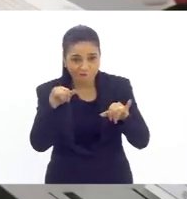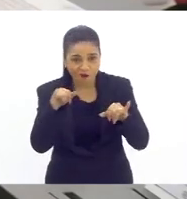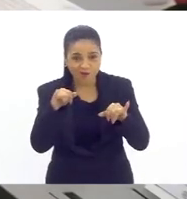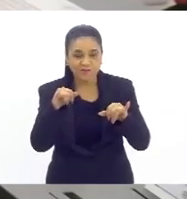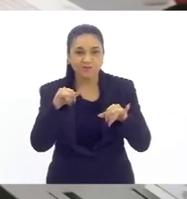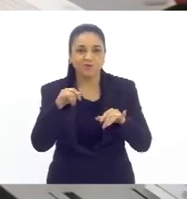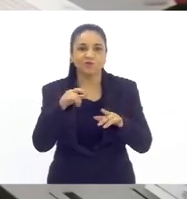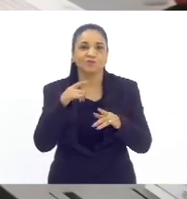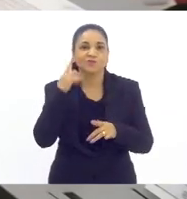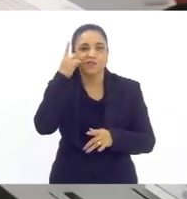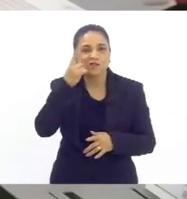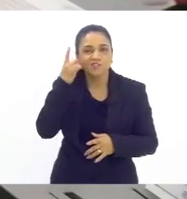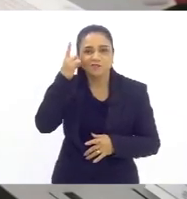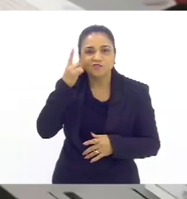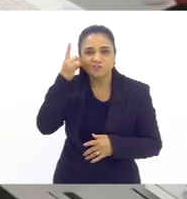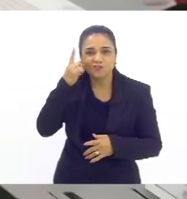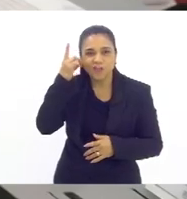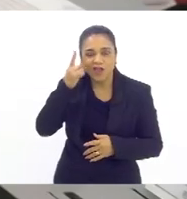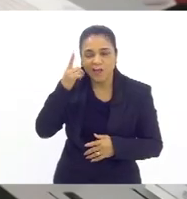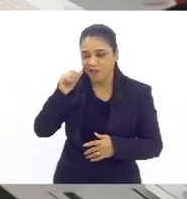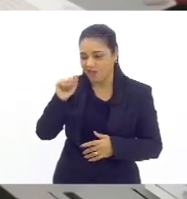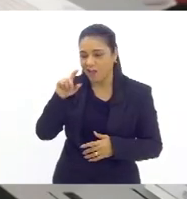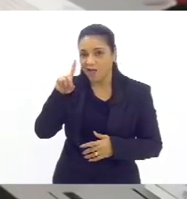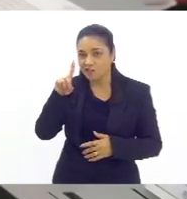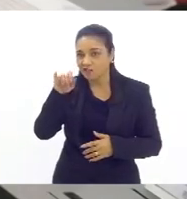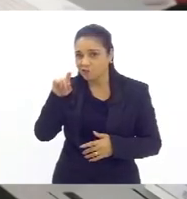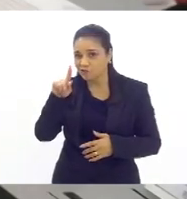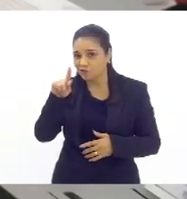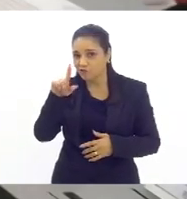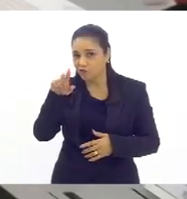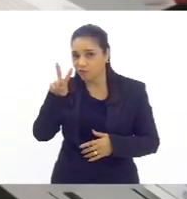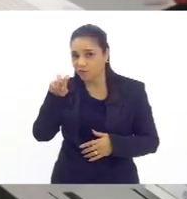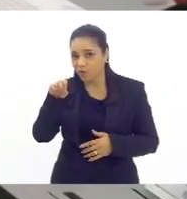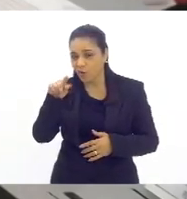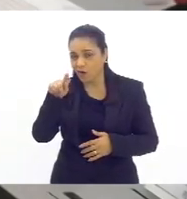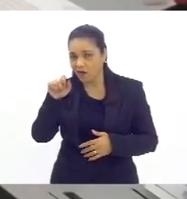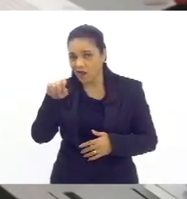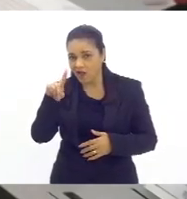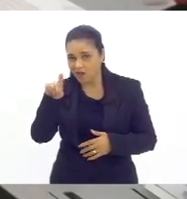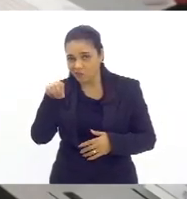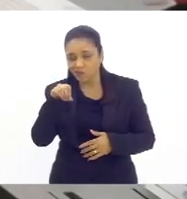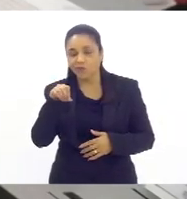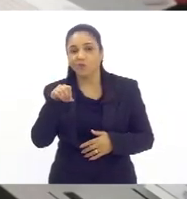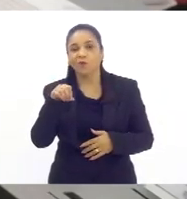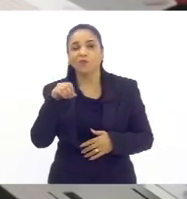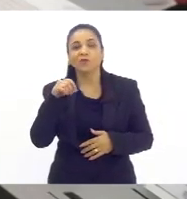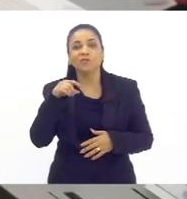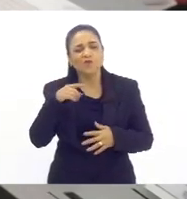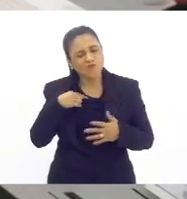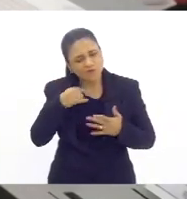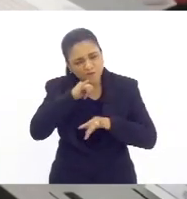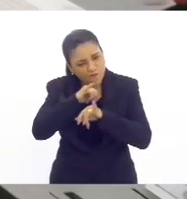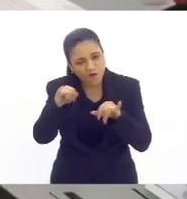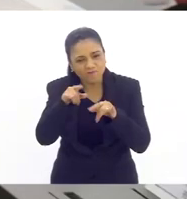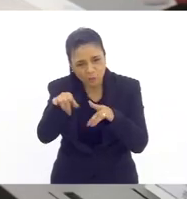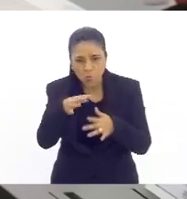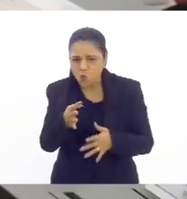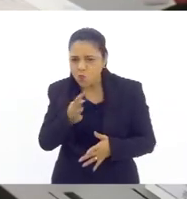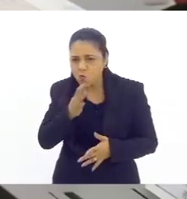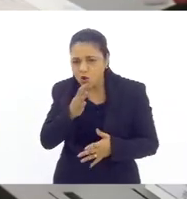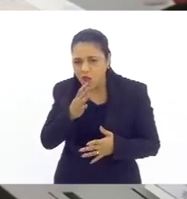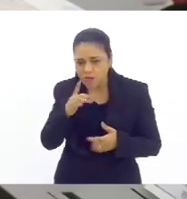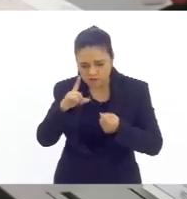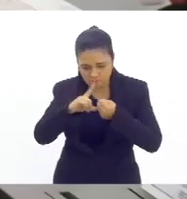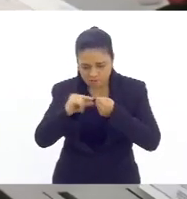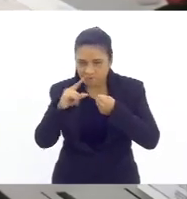criminais das antigas Wanderley desce terminou terminou eu sempre você conhece alguém no